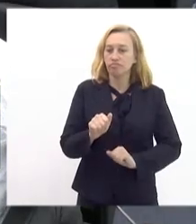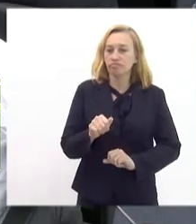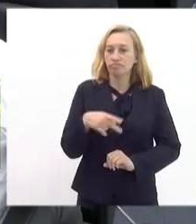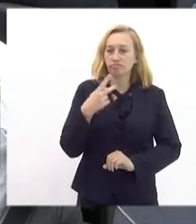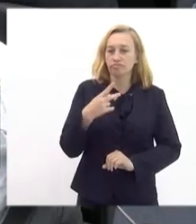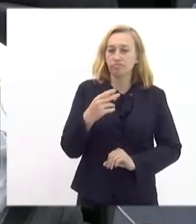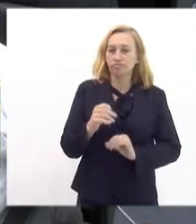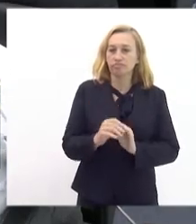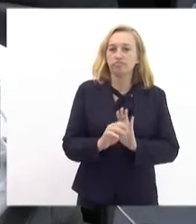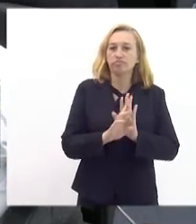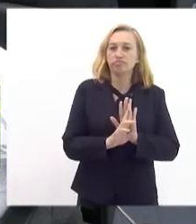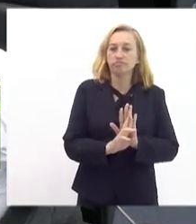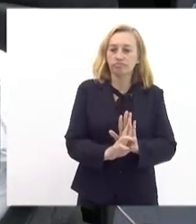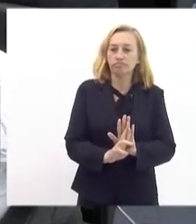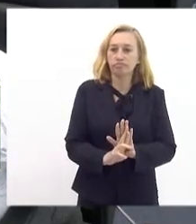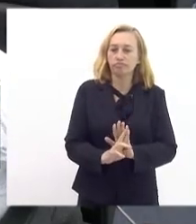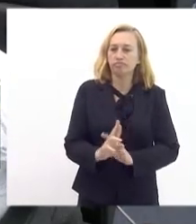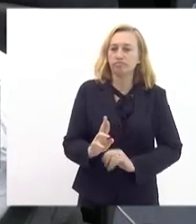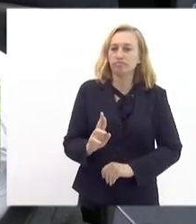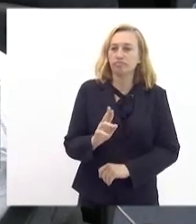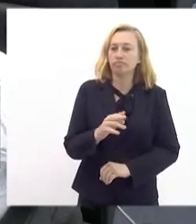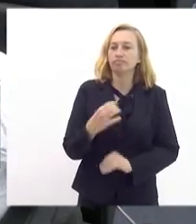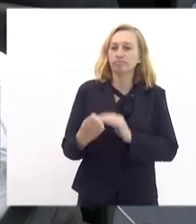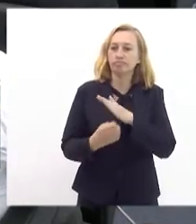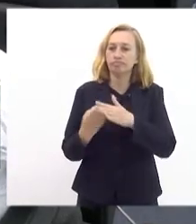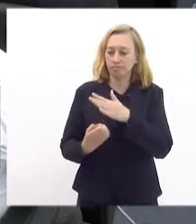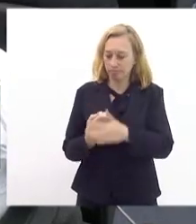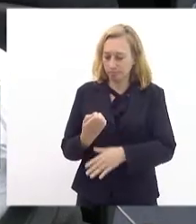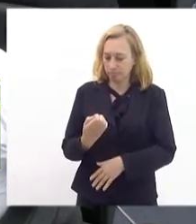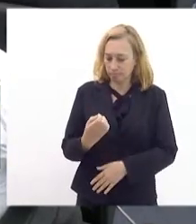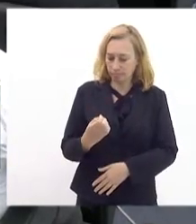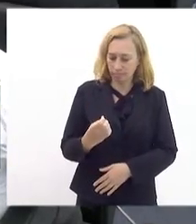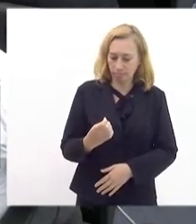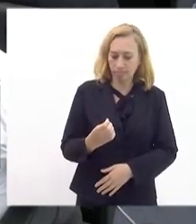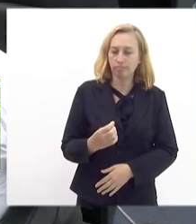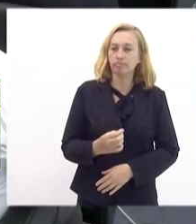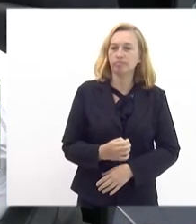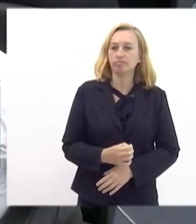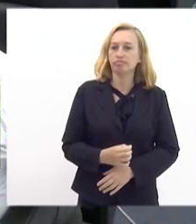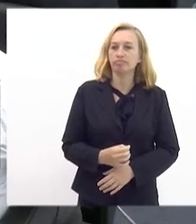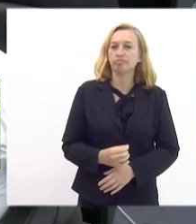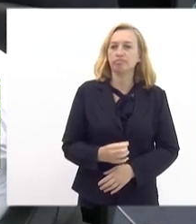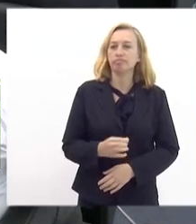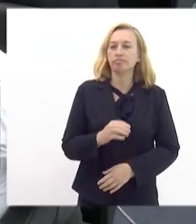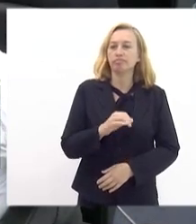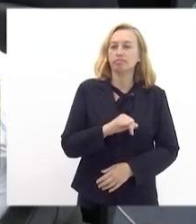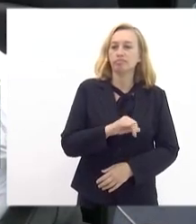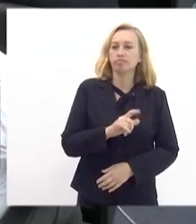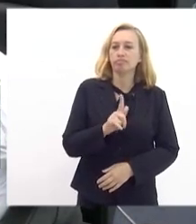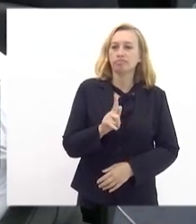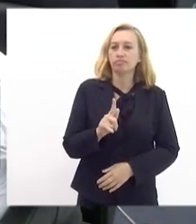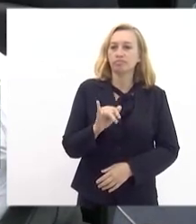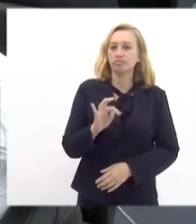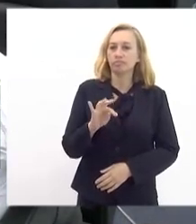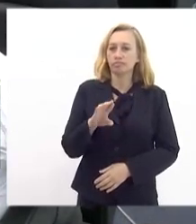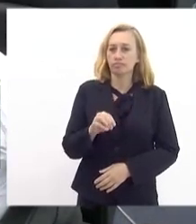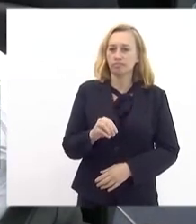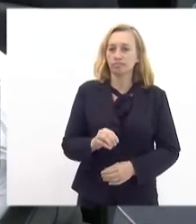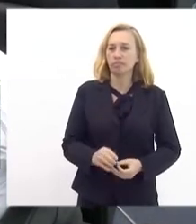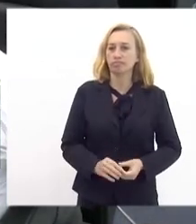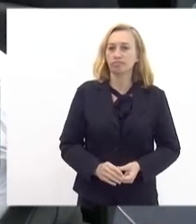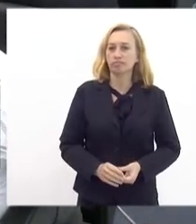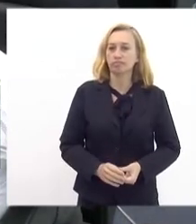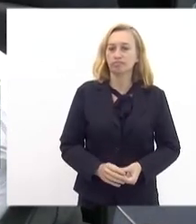da empresa Qual é o chip O que é o seu Gilberto Bueno o Gilberto Bueno